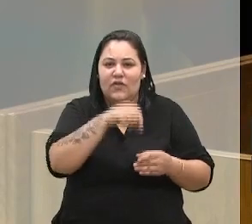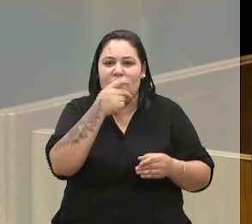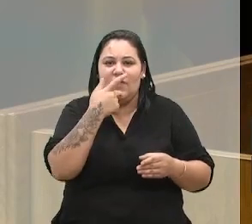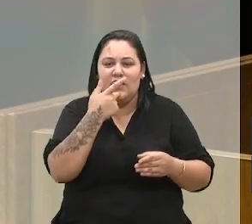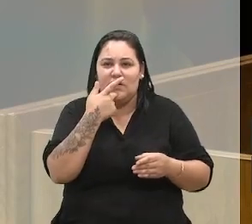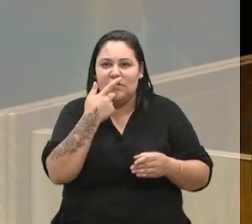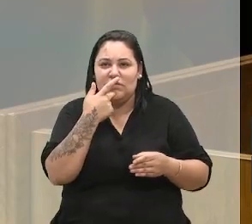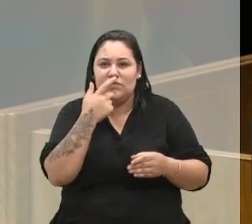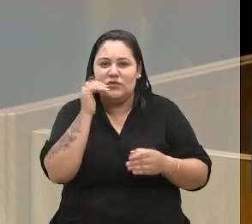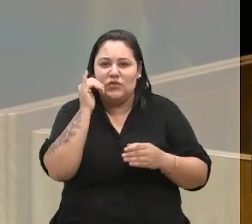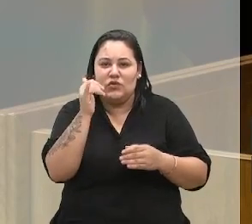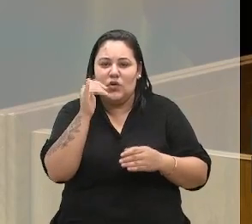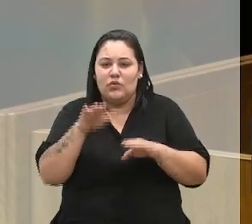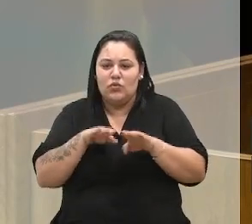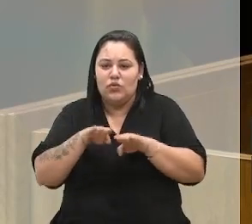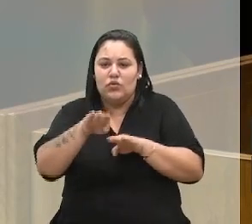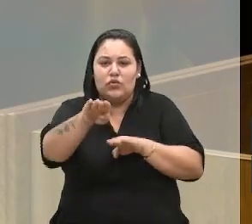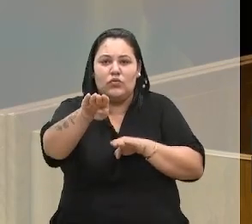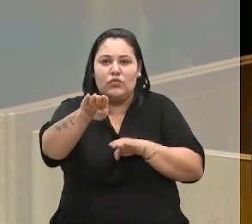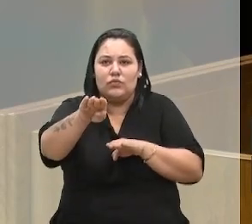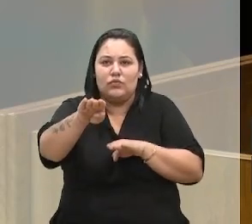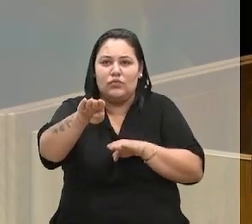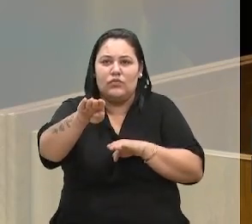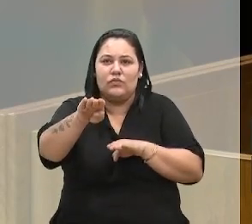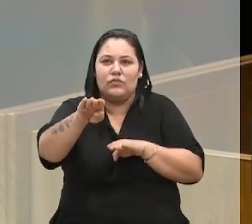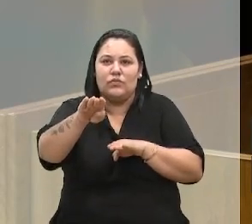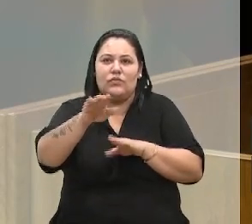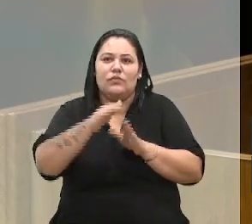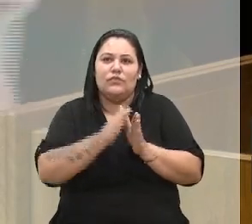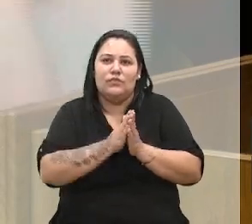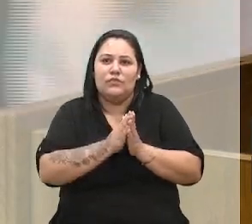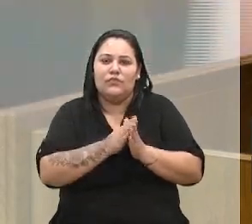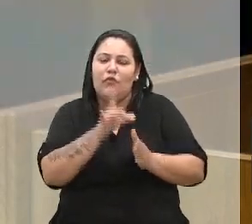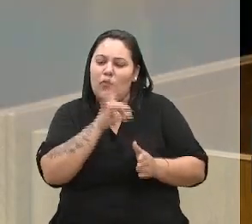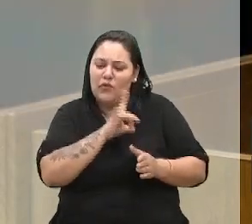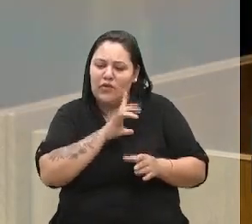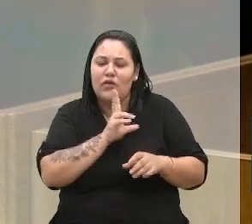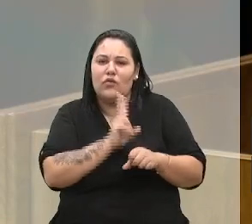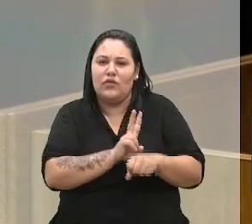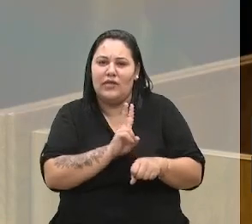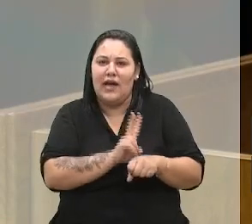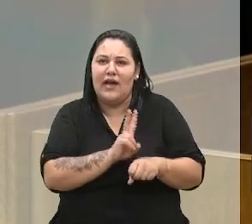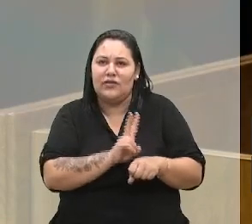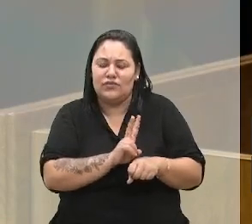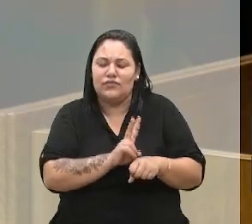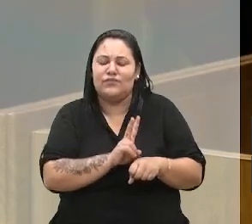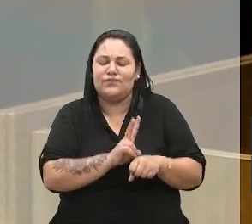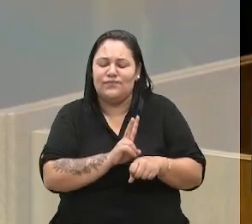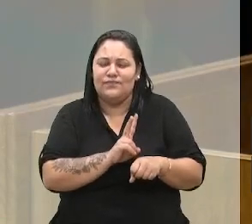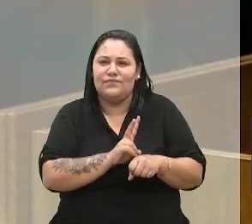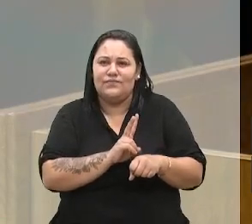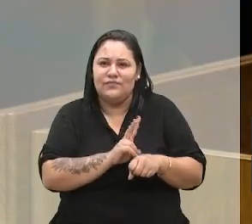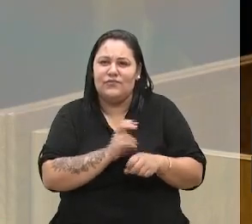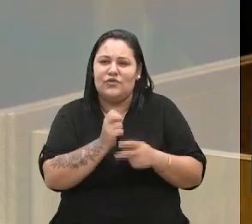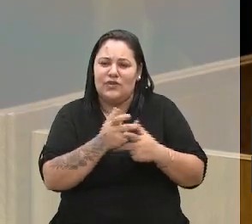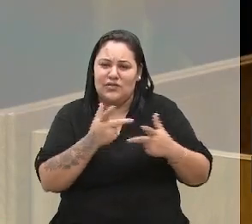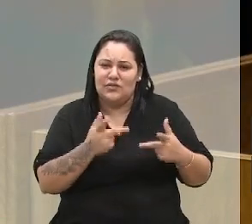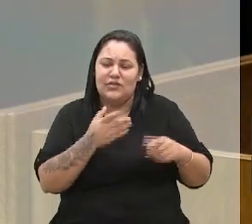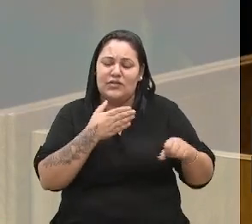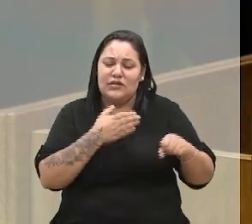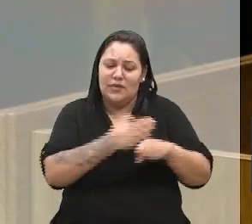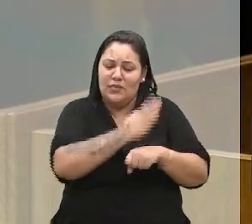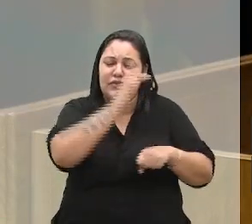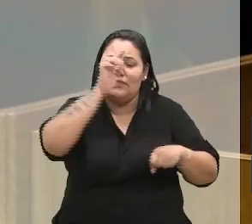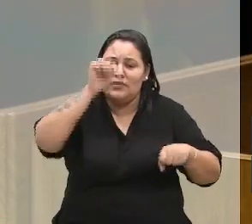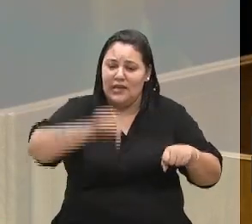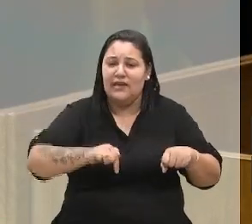era exclusividade dos ônibus. Então, vamos ter cuidado com aquilo que nós aprovamos